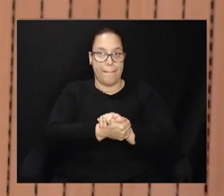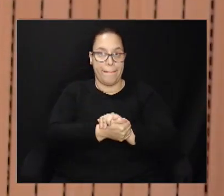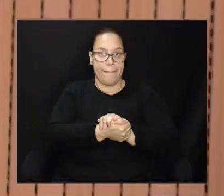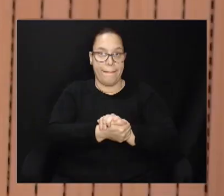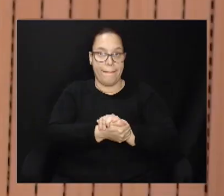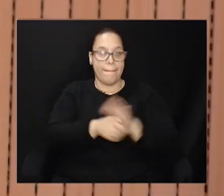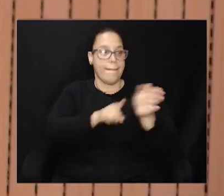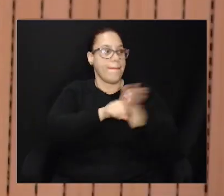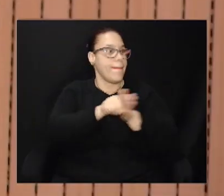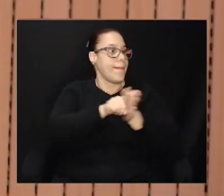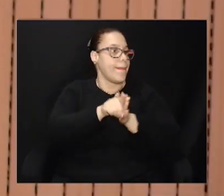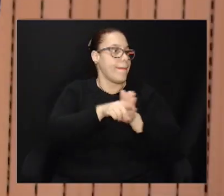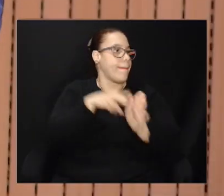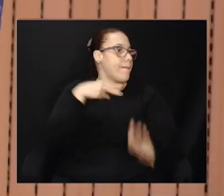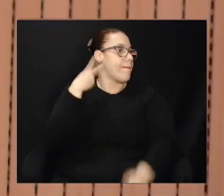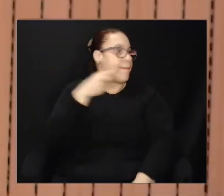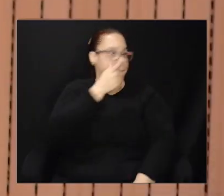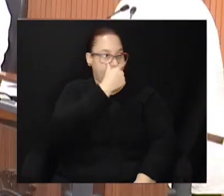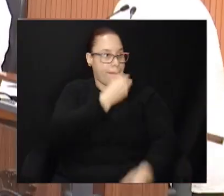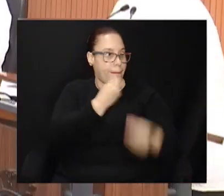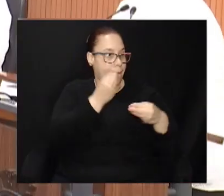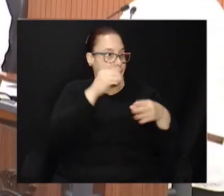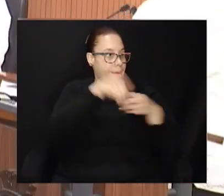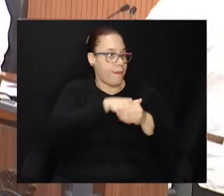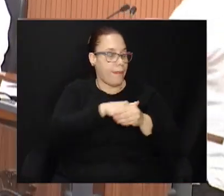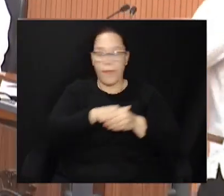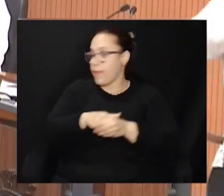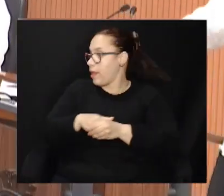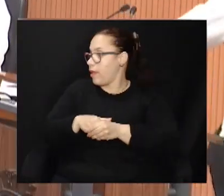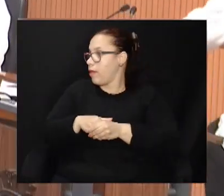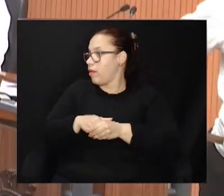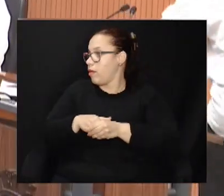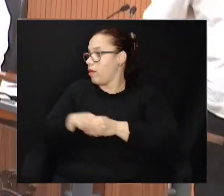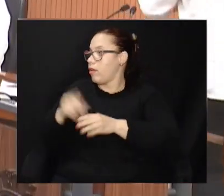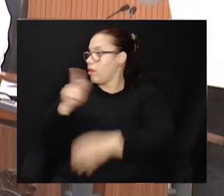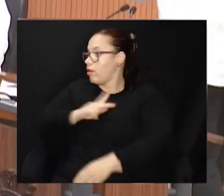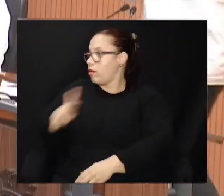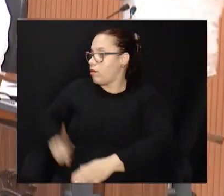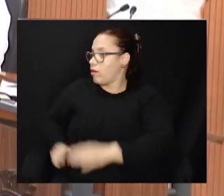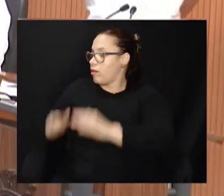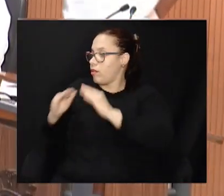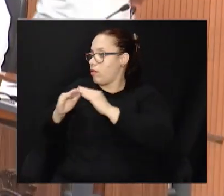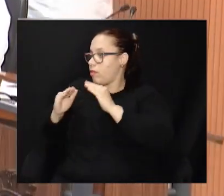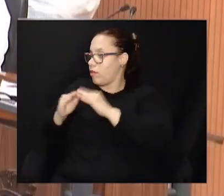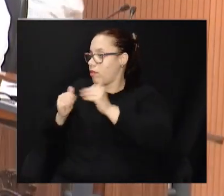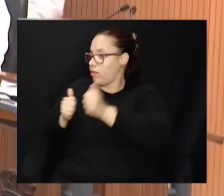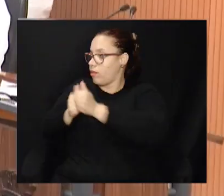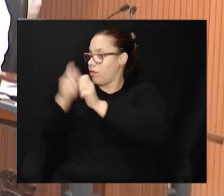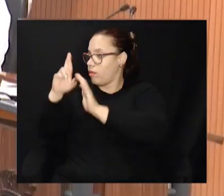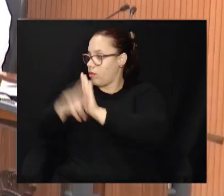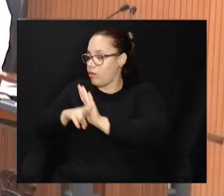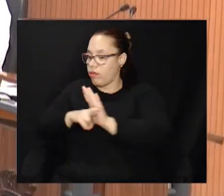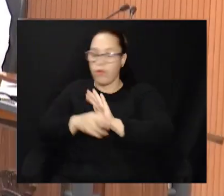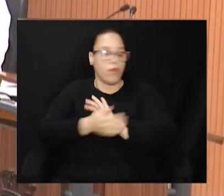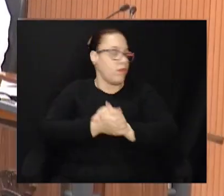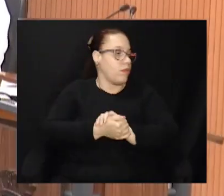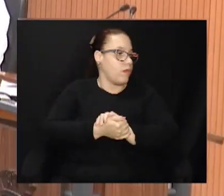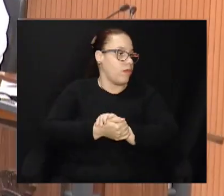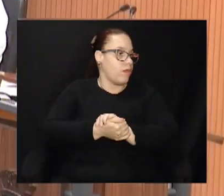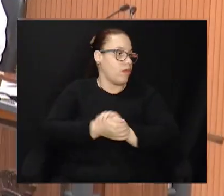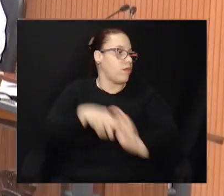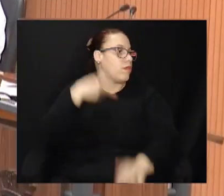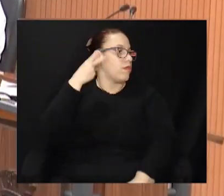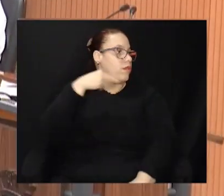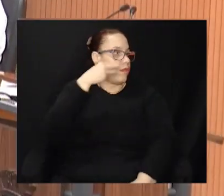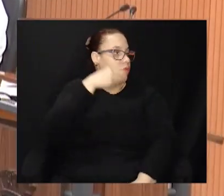vereador Roberto Alves como vota. Senhor presidente, eu voto favorável seguindo o relator. Vereador Eduardo